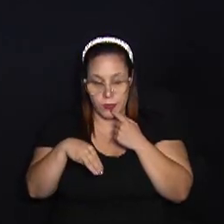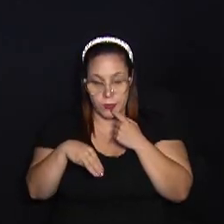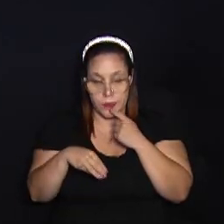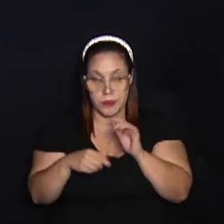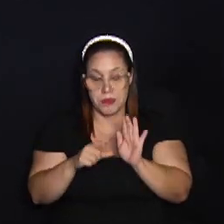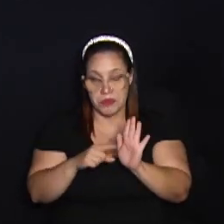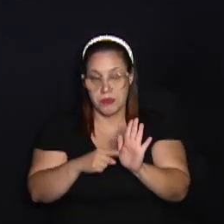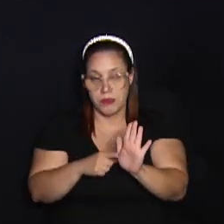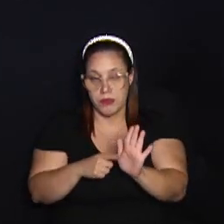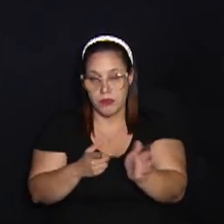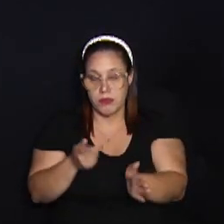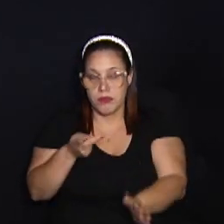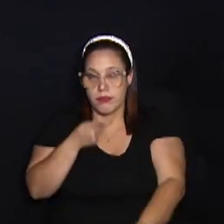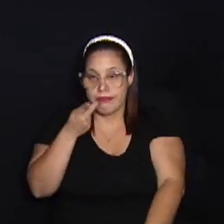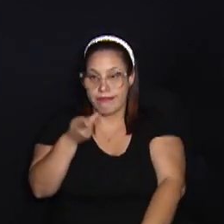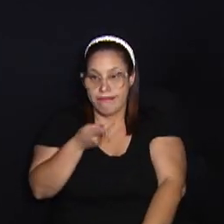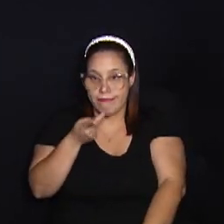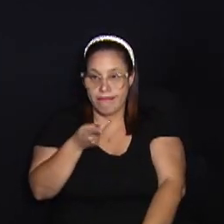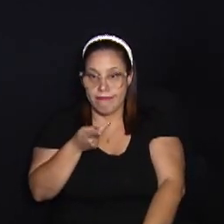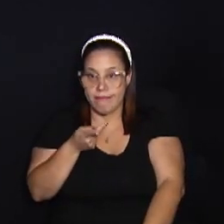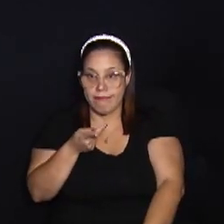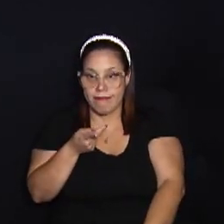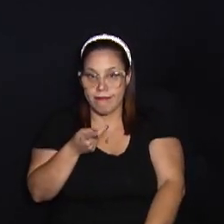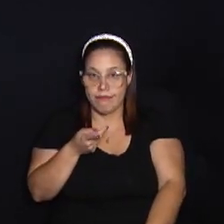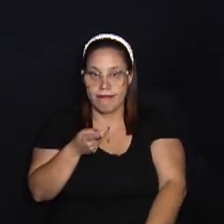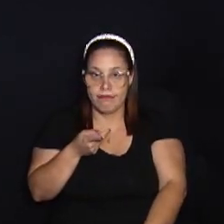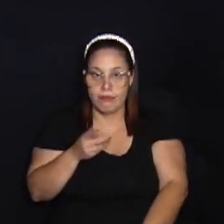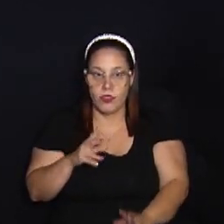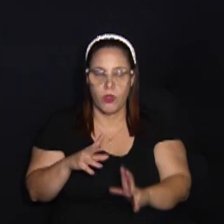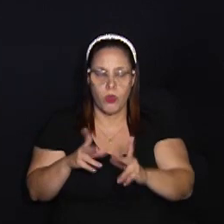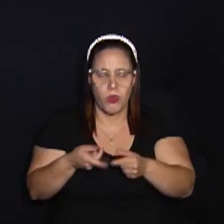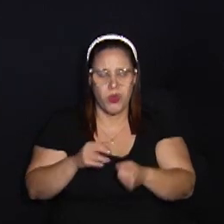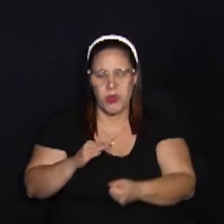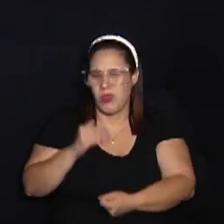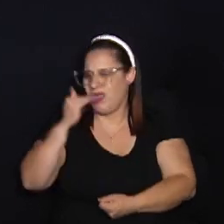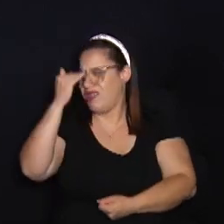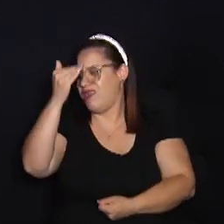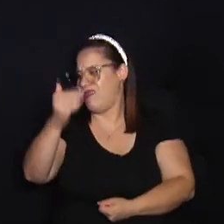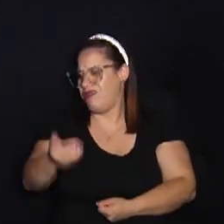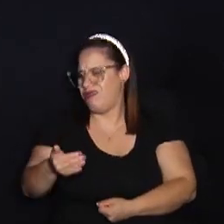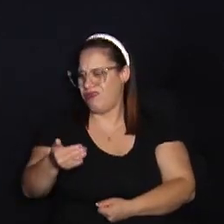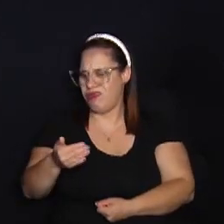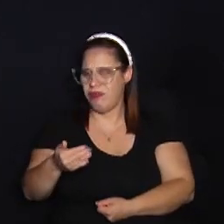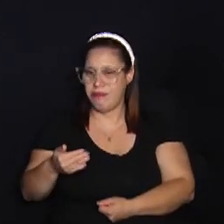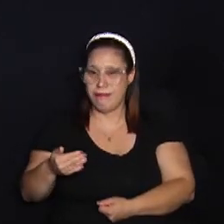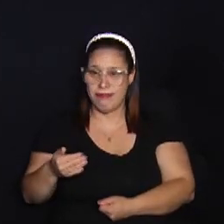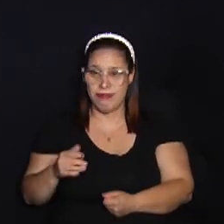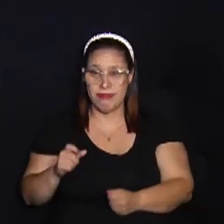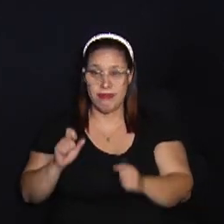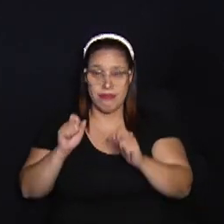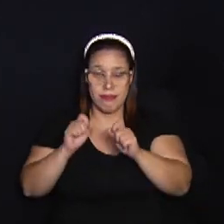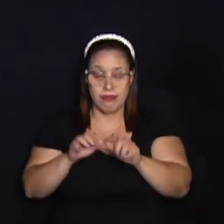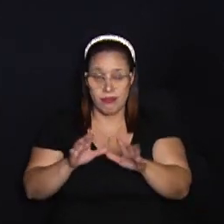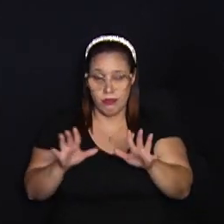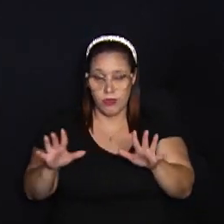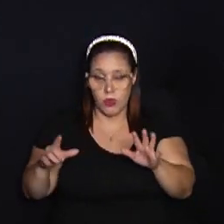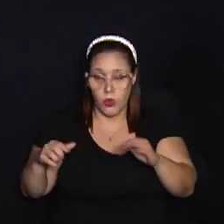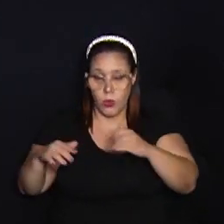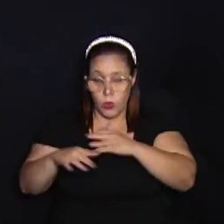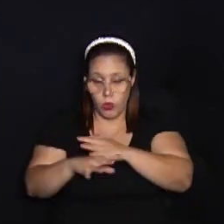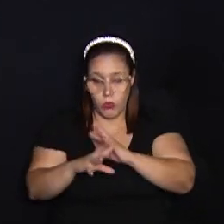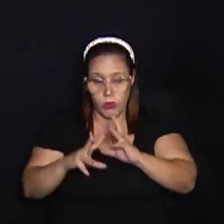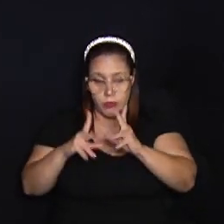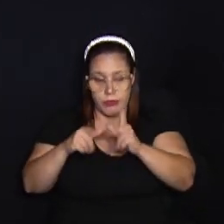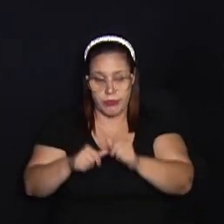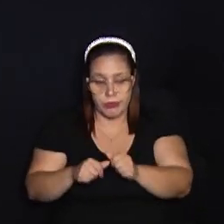quando a gente fala em paisagem, a gente está falando de um processo muito mais além, né? O que compõe a paisagem urbana como um